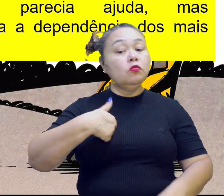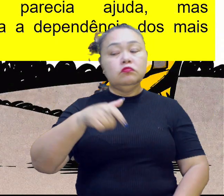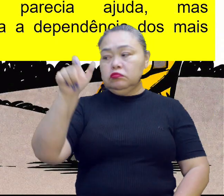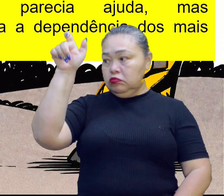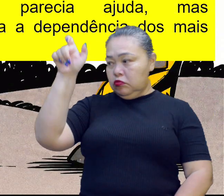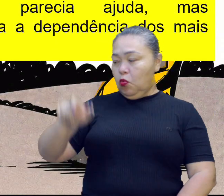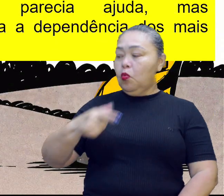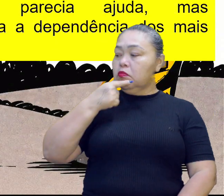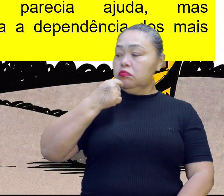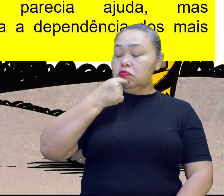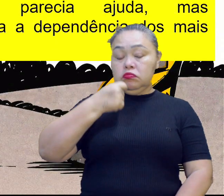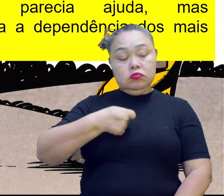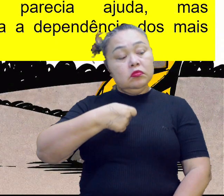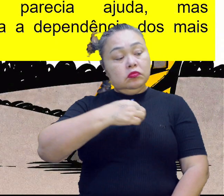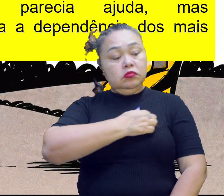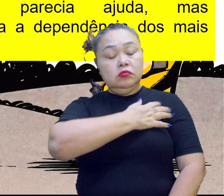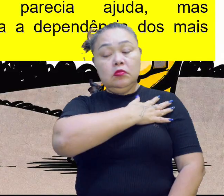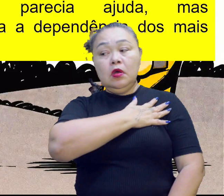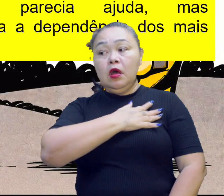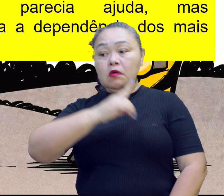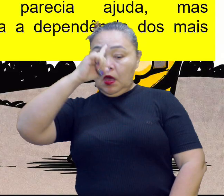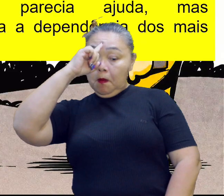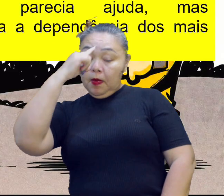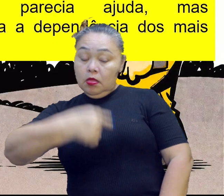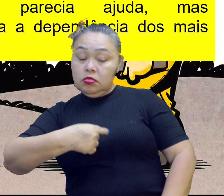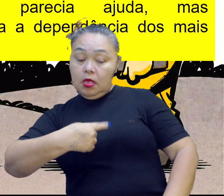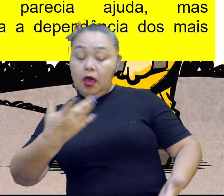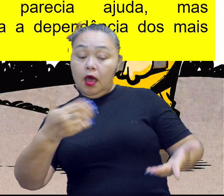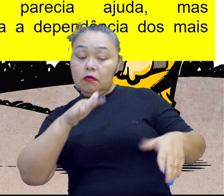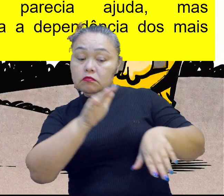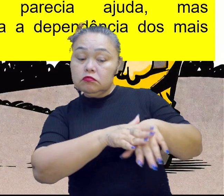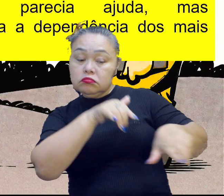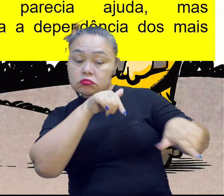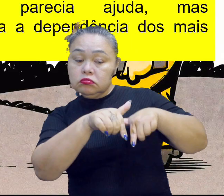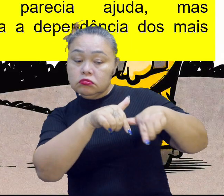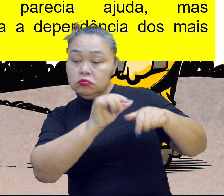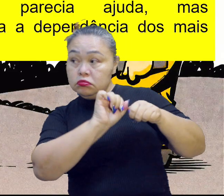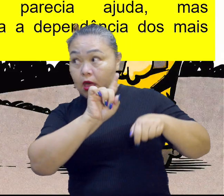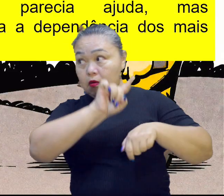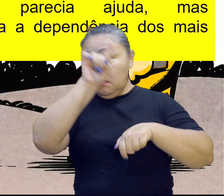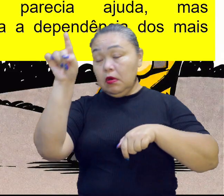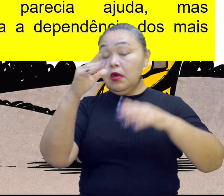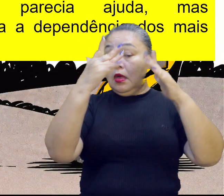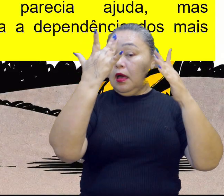esse coronel, ele obrigava os seus empregados e as pessoas que moravam